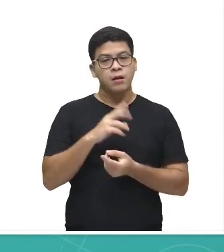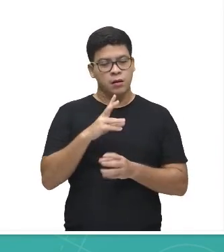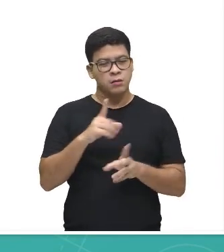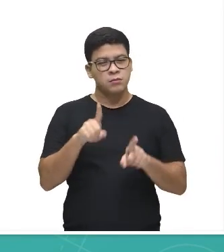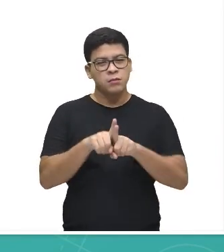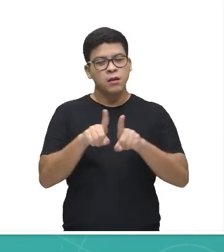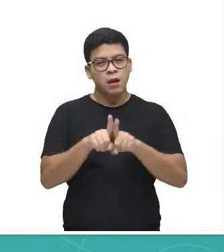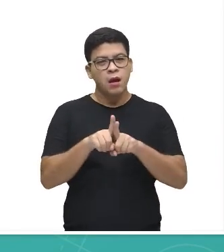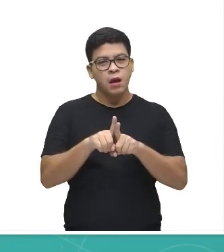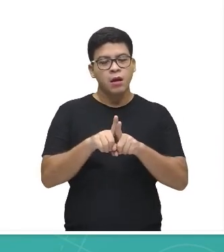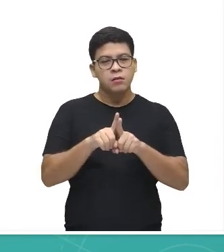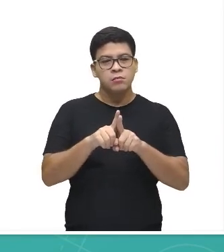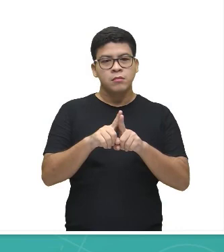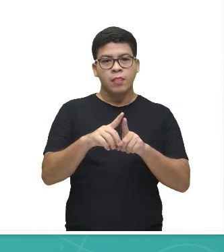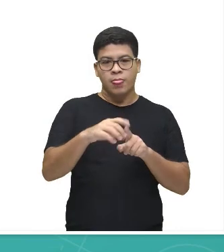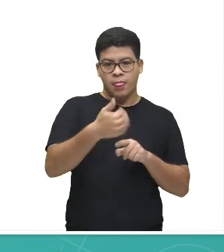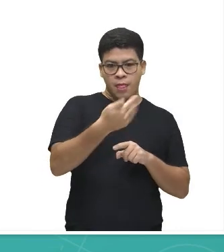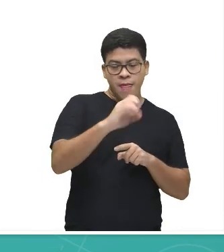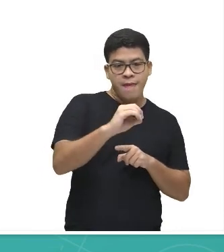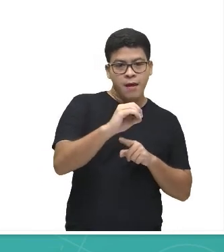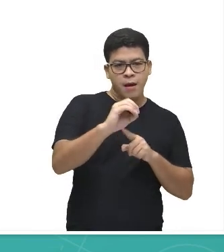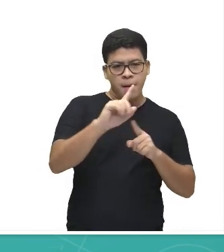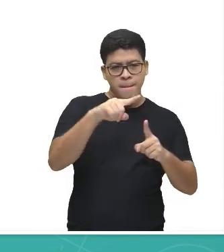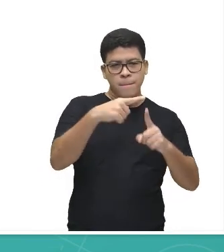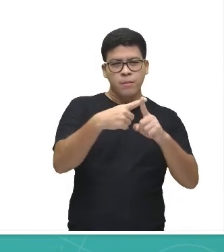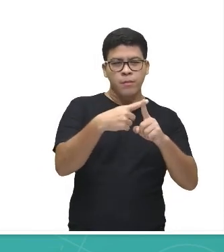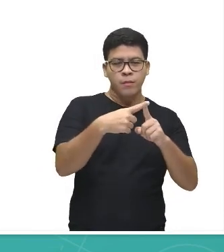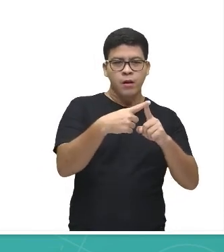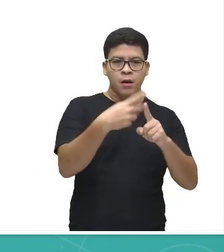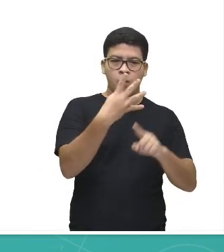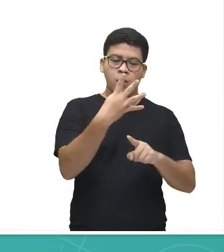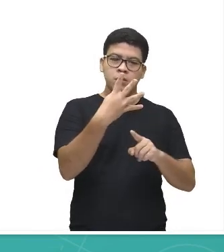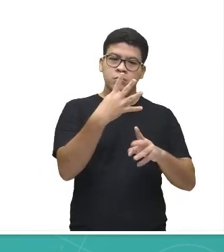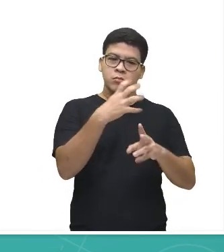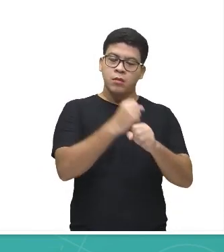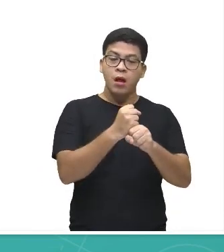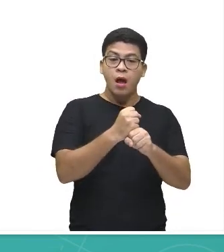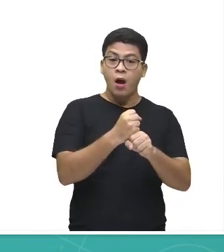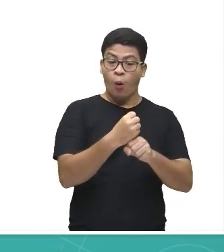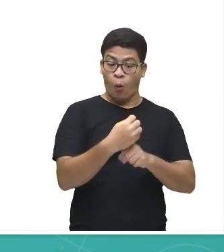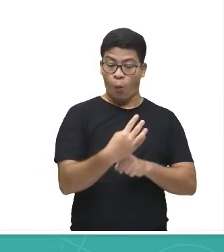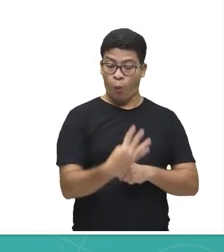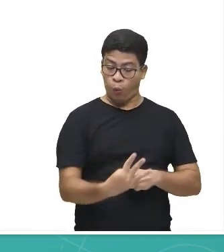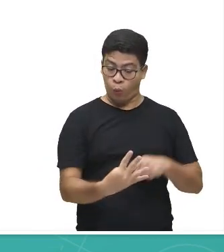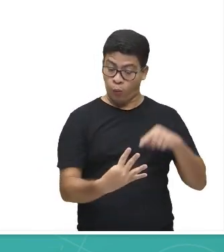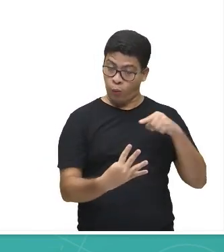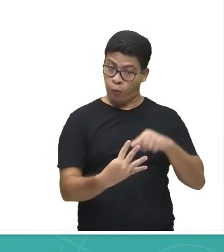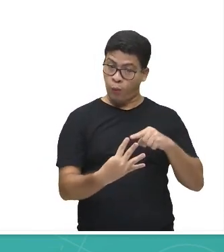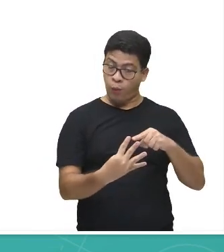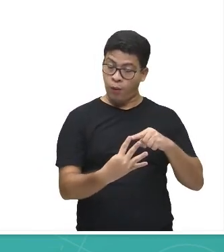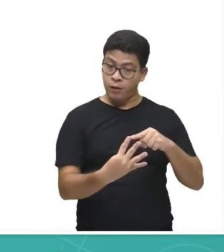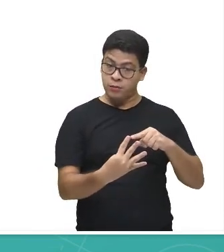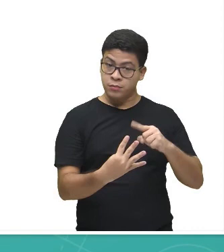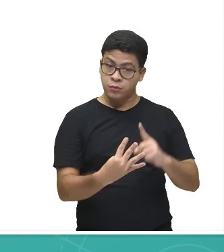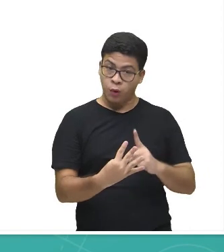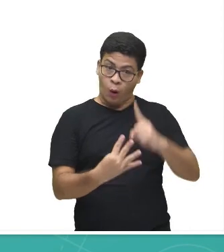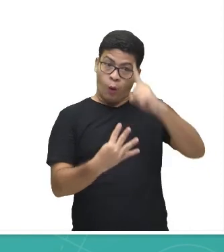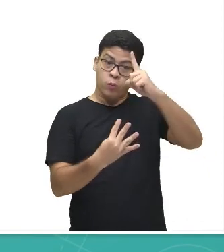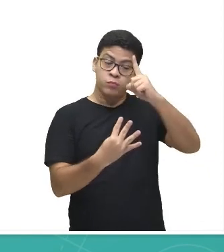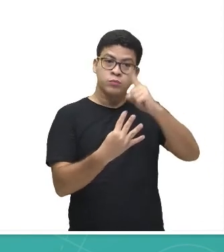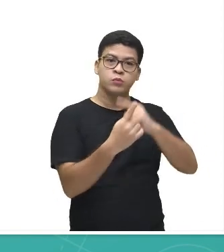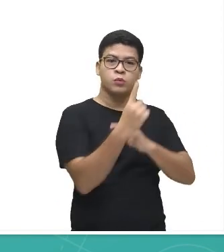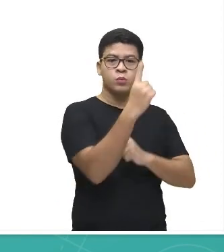10. 10 mais 4, 14. E aí você deixa sempre o último número aqui, ok? E o